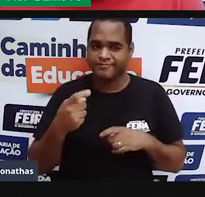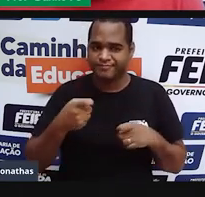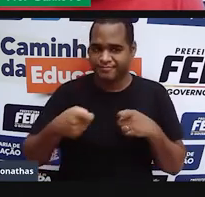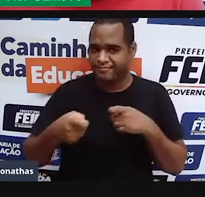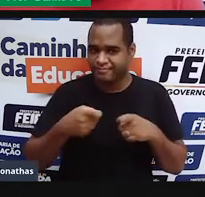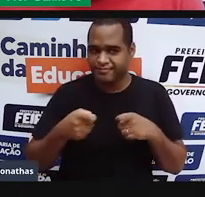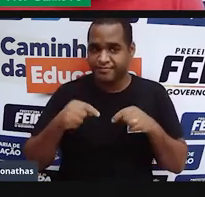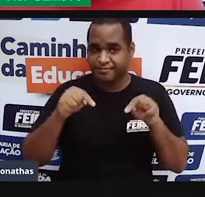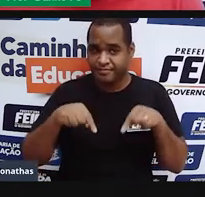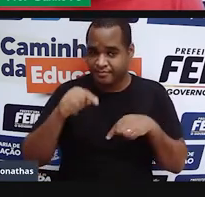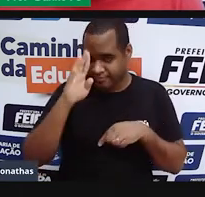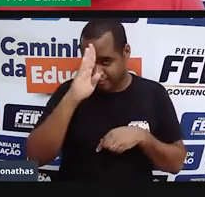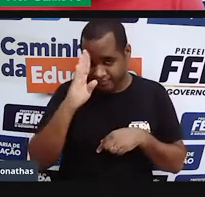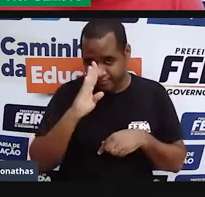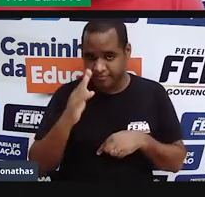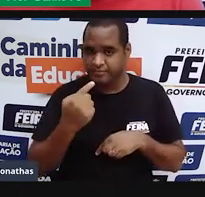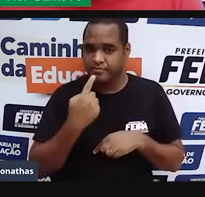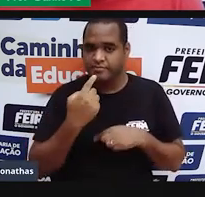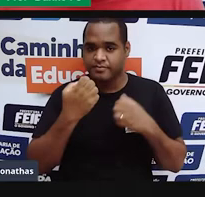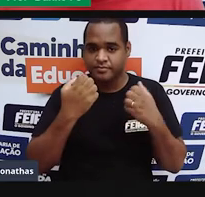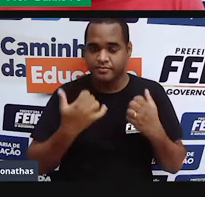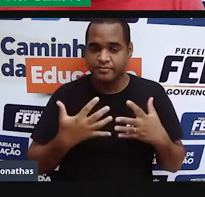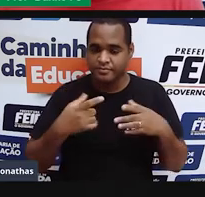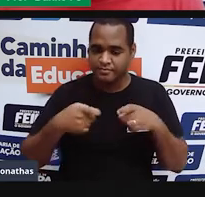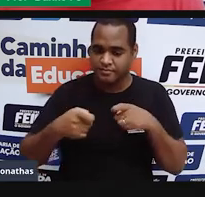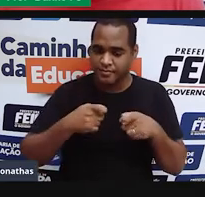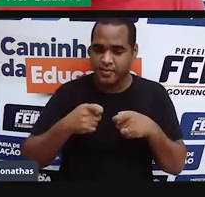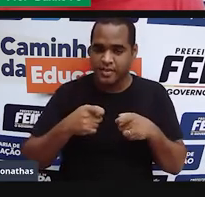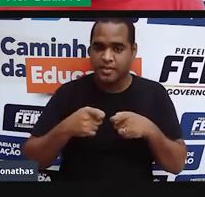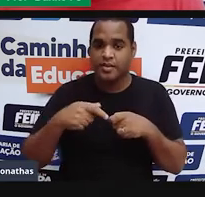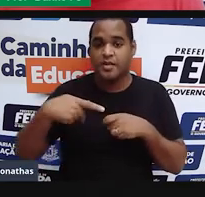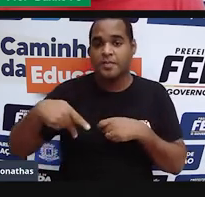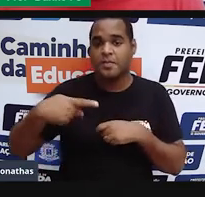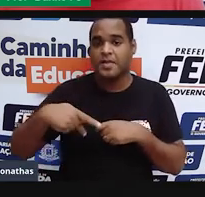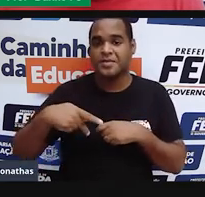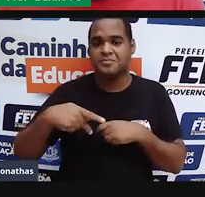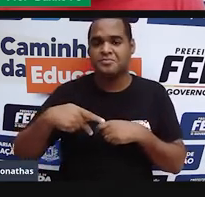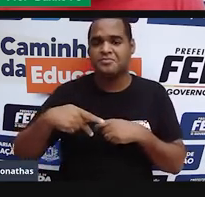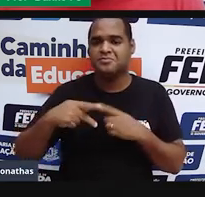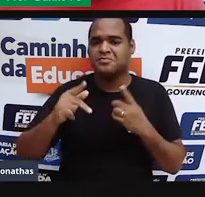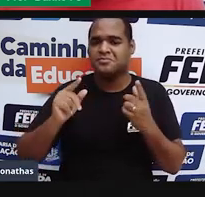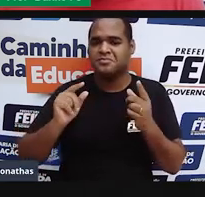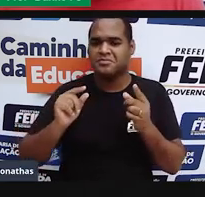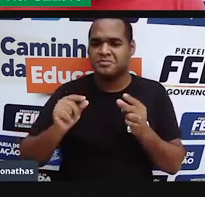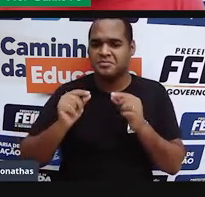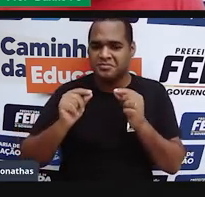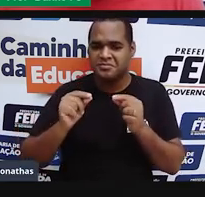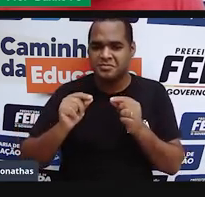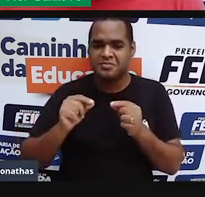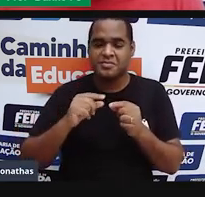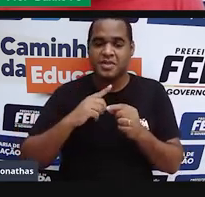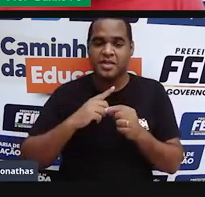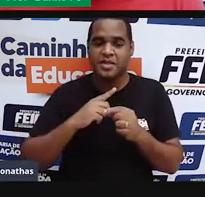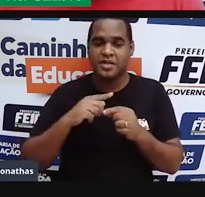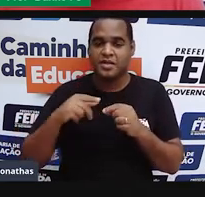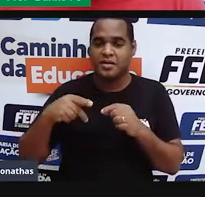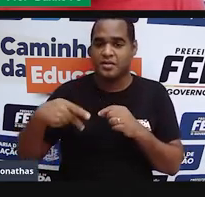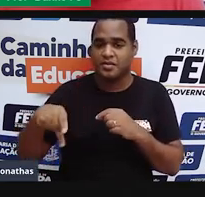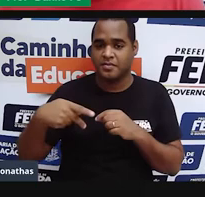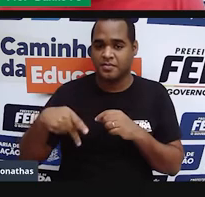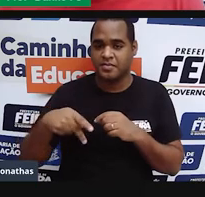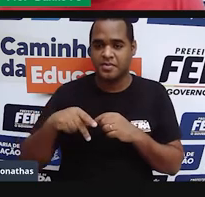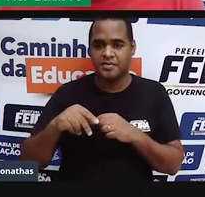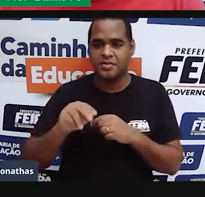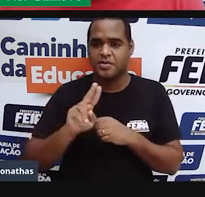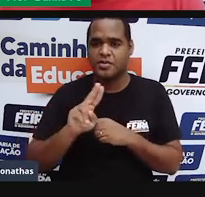no Brasil, a gente chama de Guerra do Paraguai. Só que os paraguaios, eles não veem a guerra